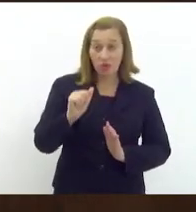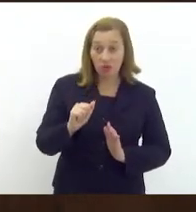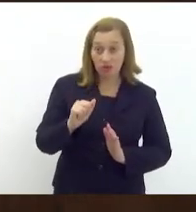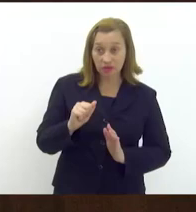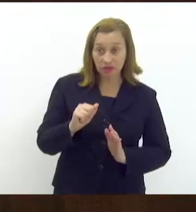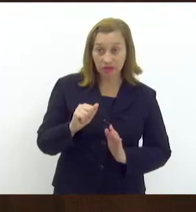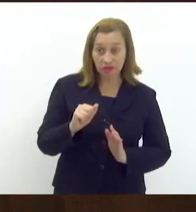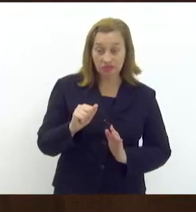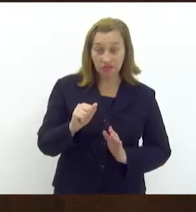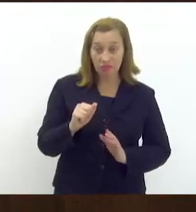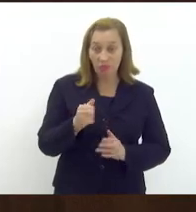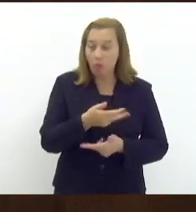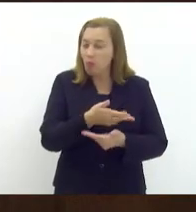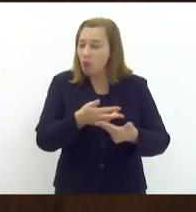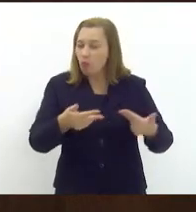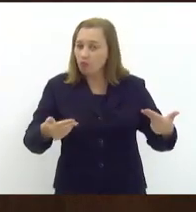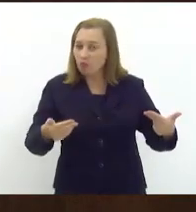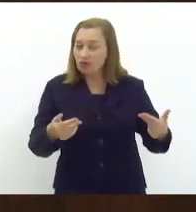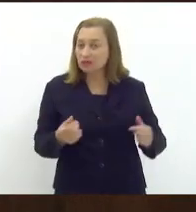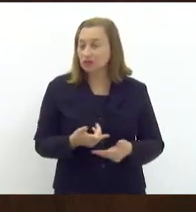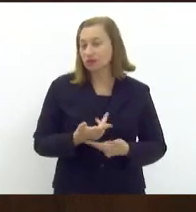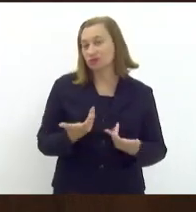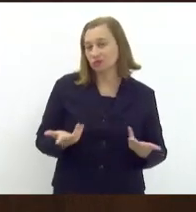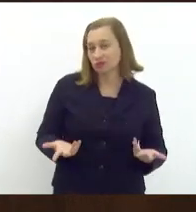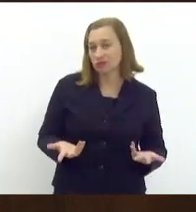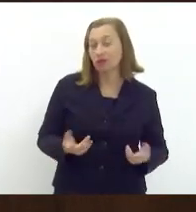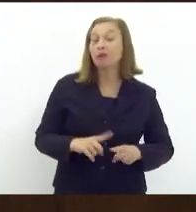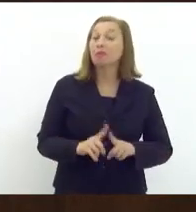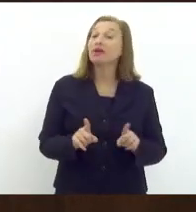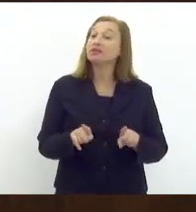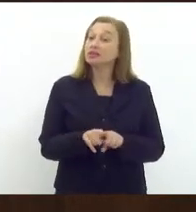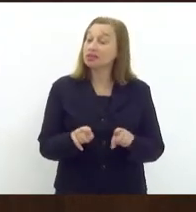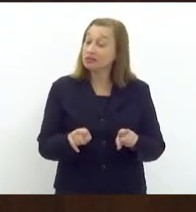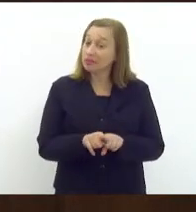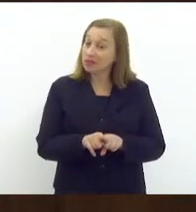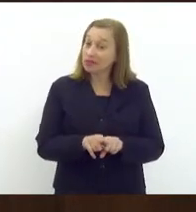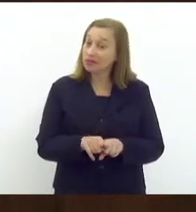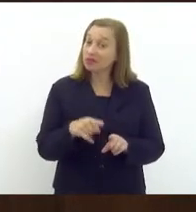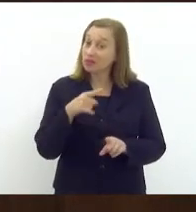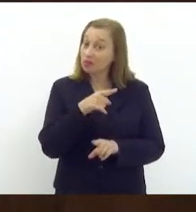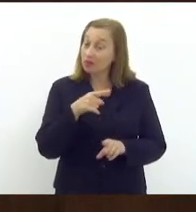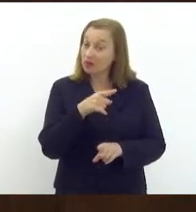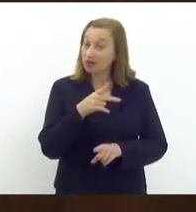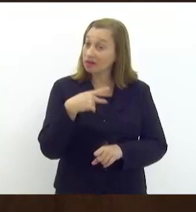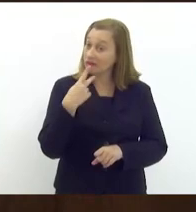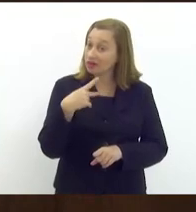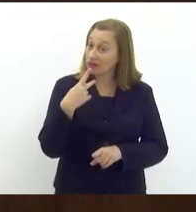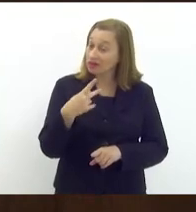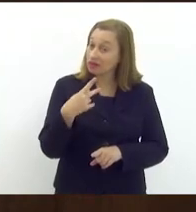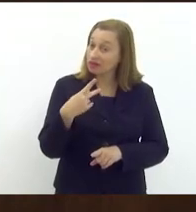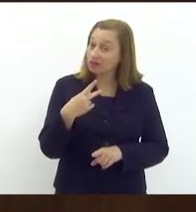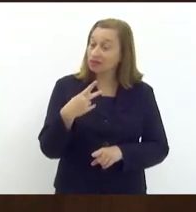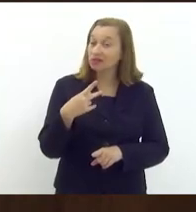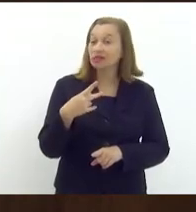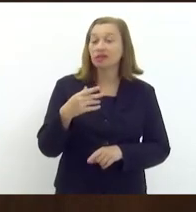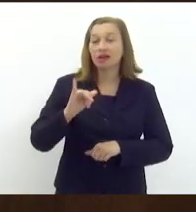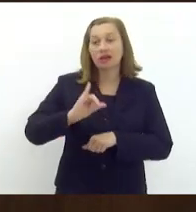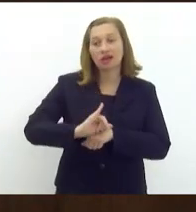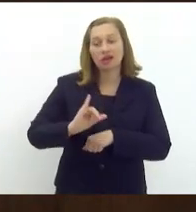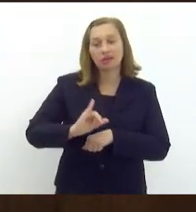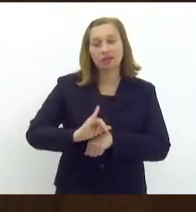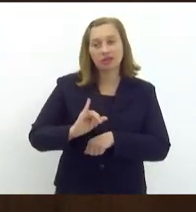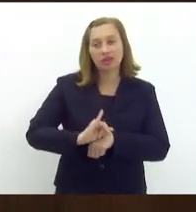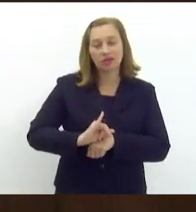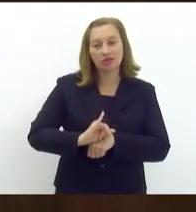é a capital de diversas coisas mas é também como ele tá propondo a capital Estadual de